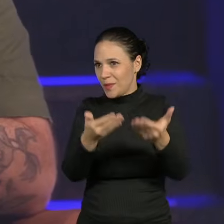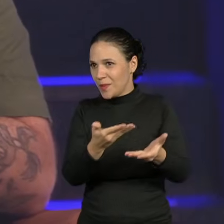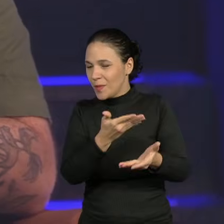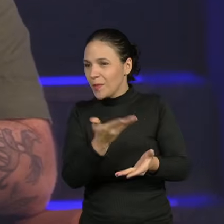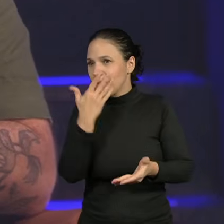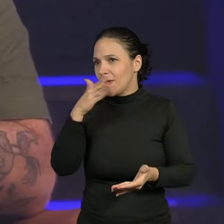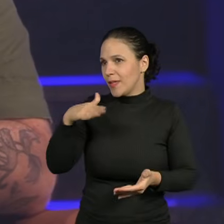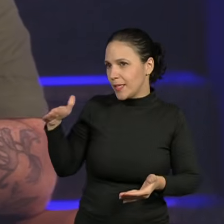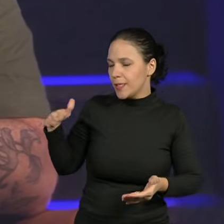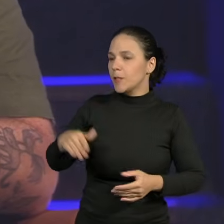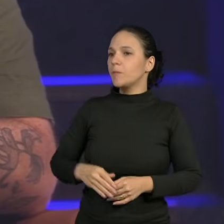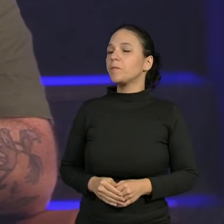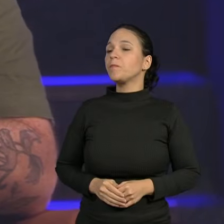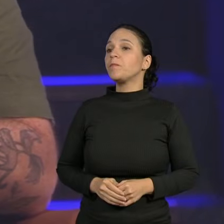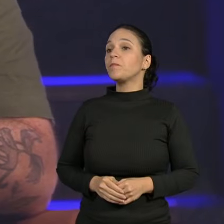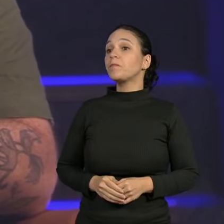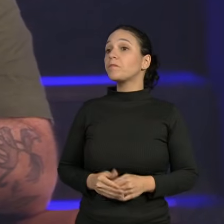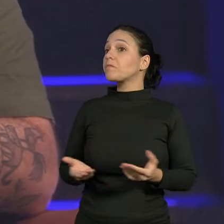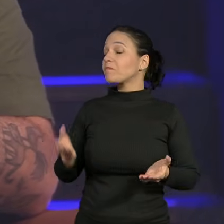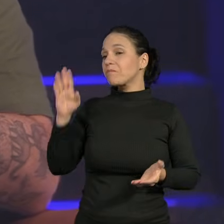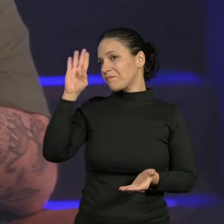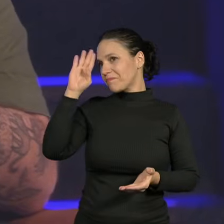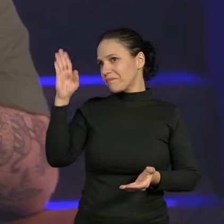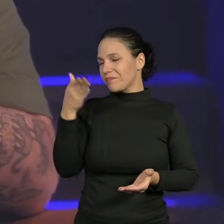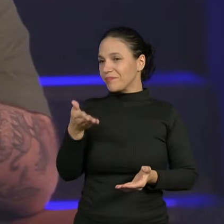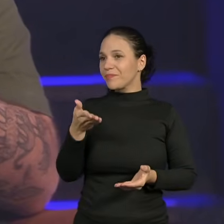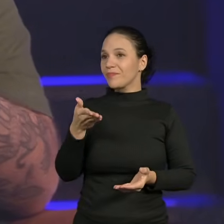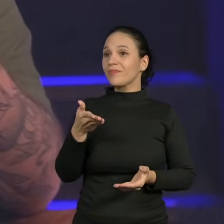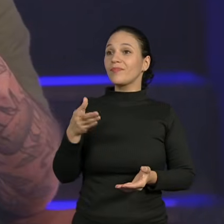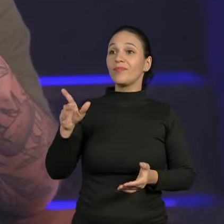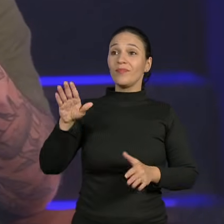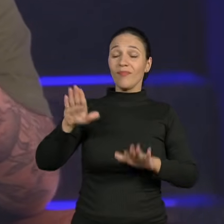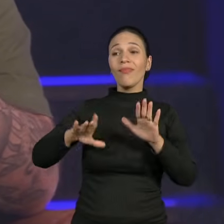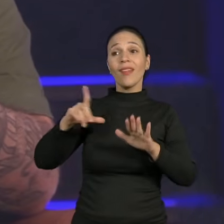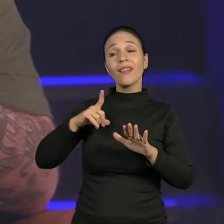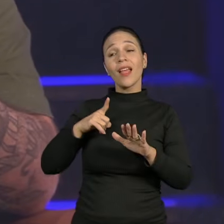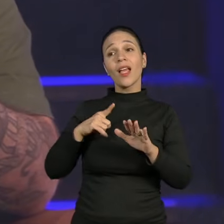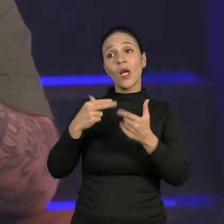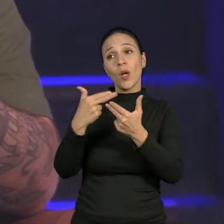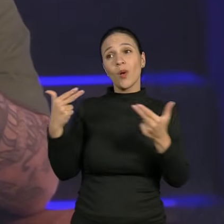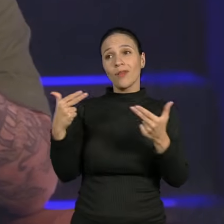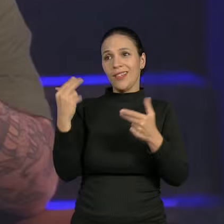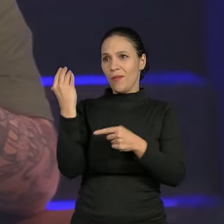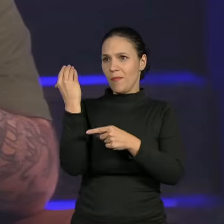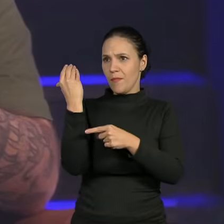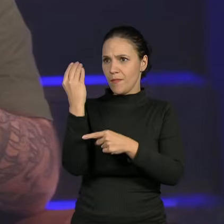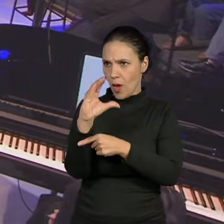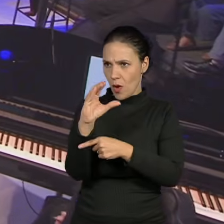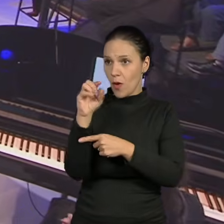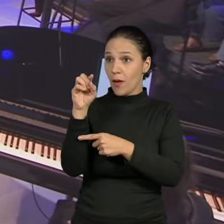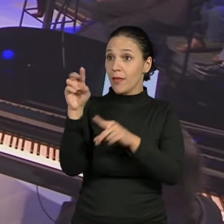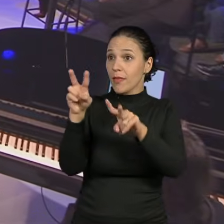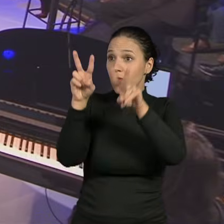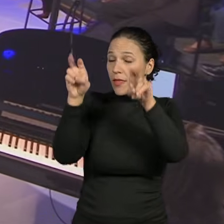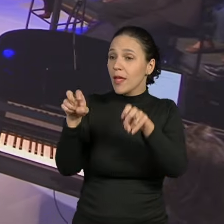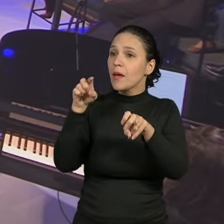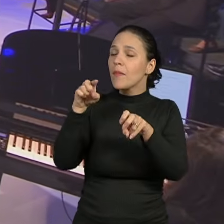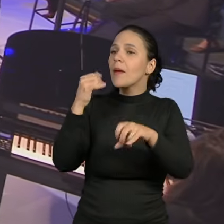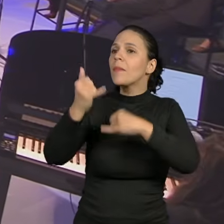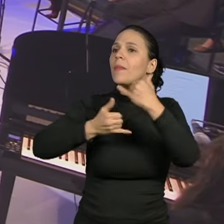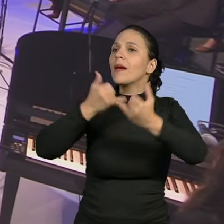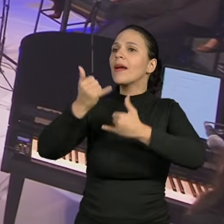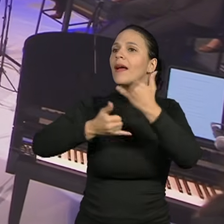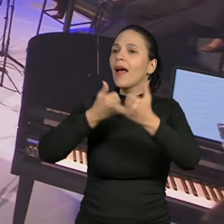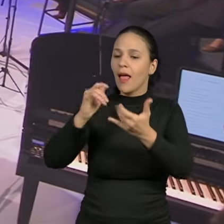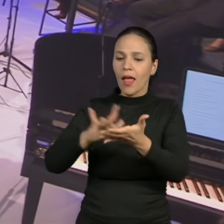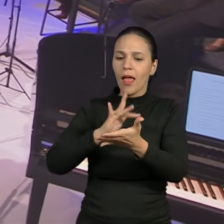criançada, principalmente. A gente tem conteúdos que falam dessa coisa do brincar fora